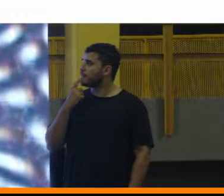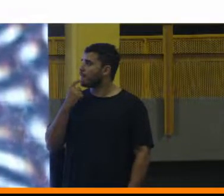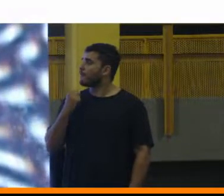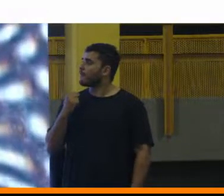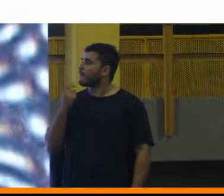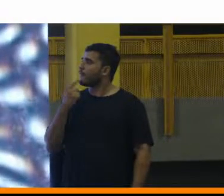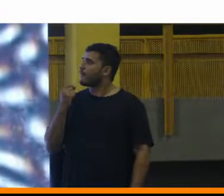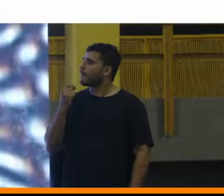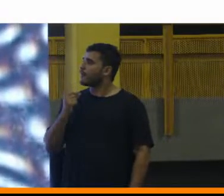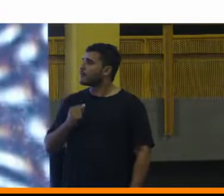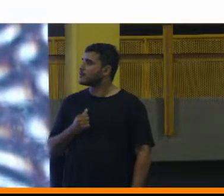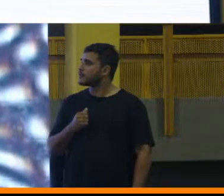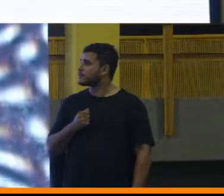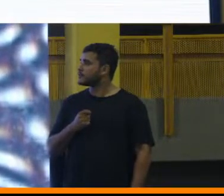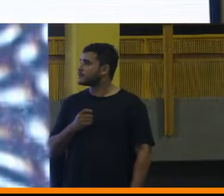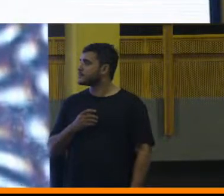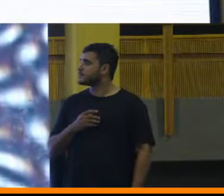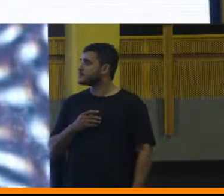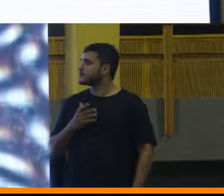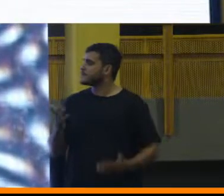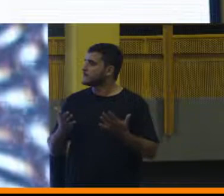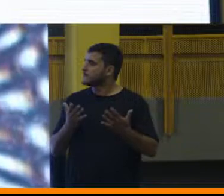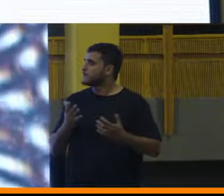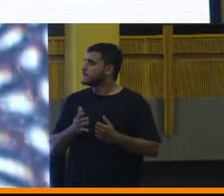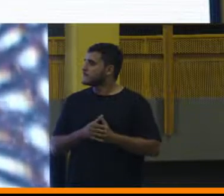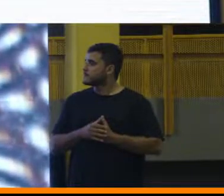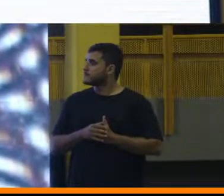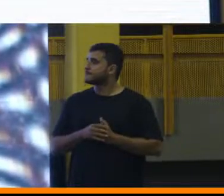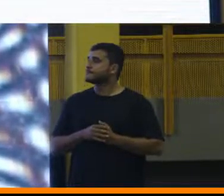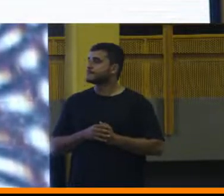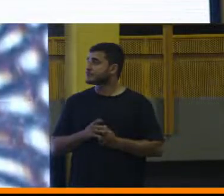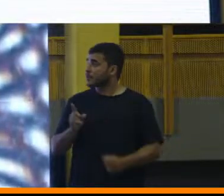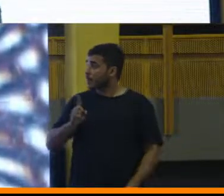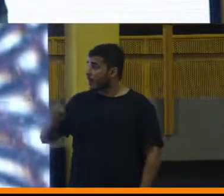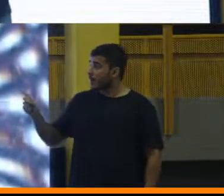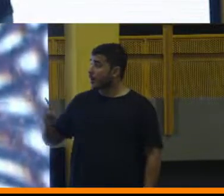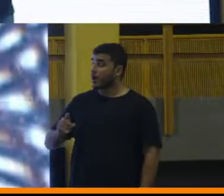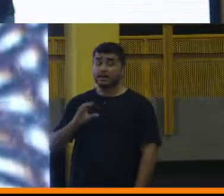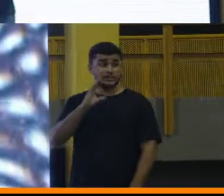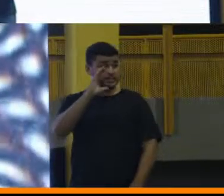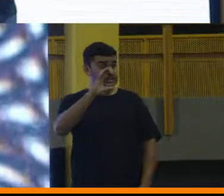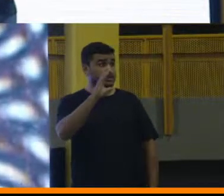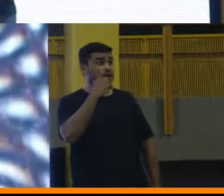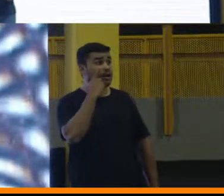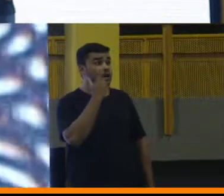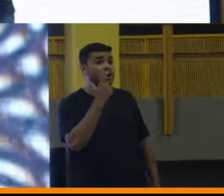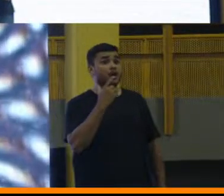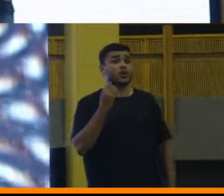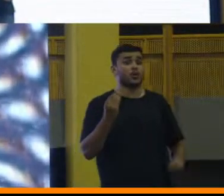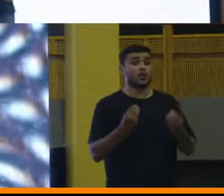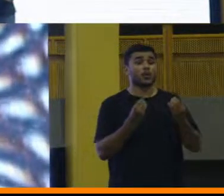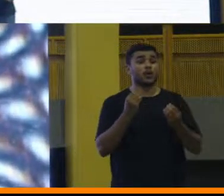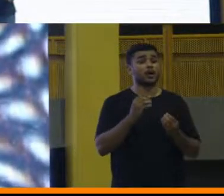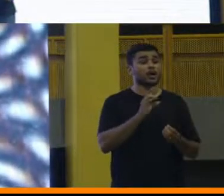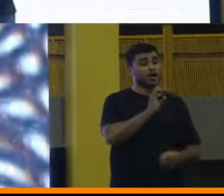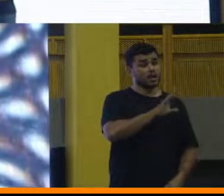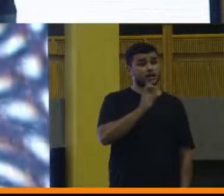módulos constantes. Módulo é o valor. As duas terão